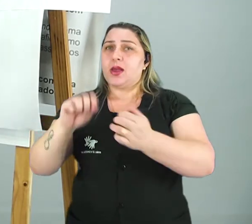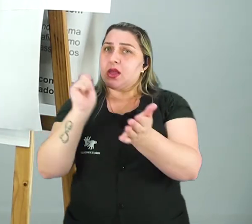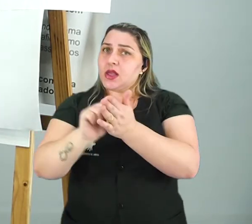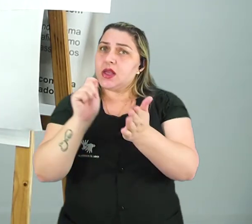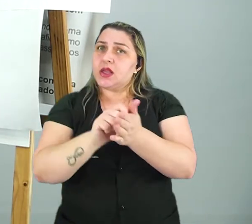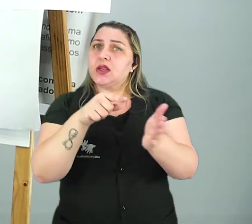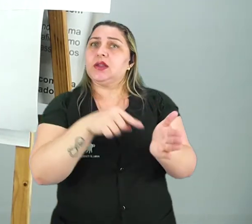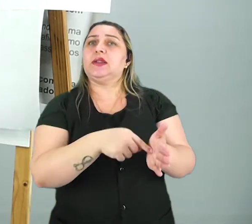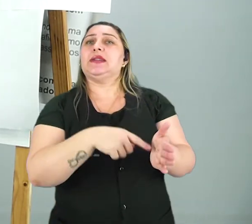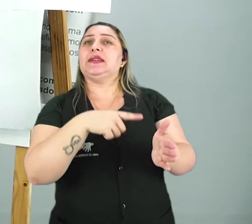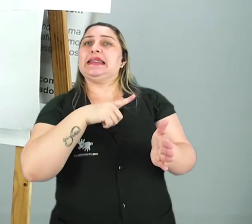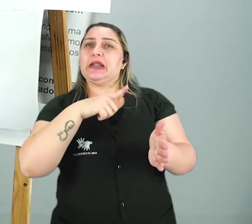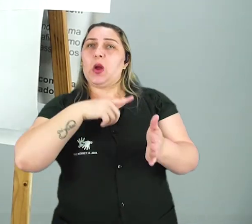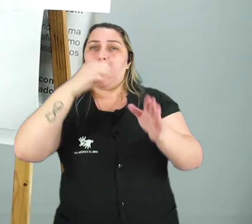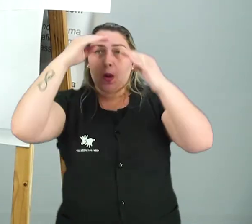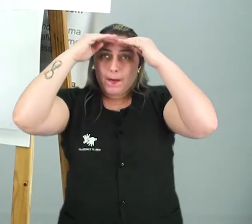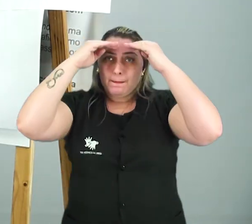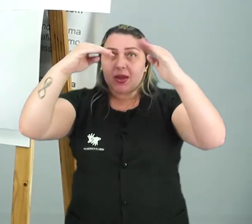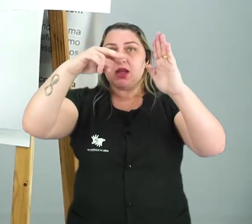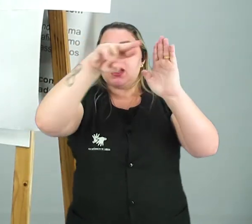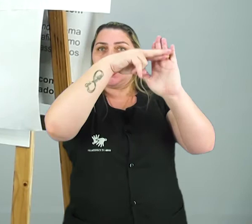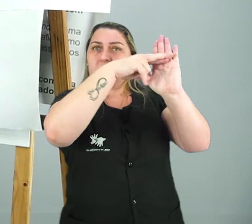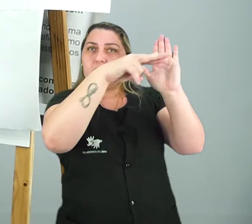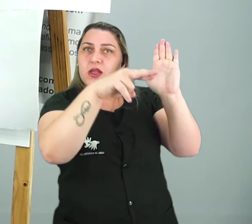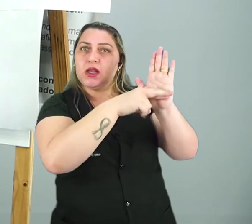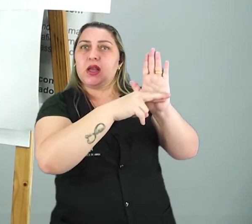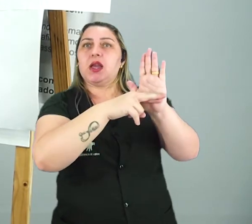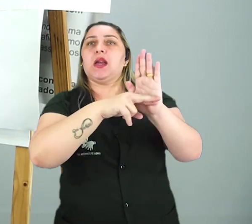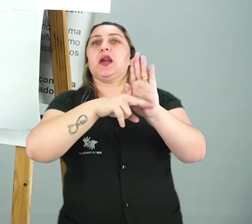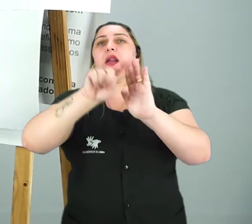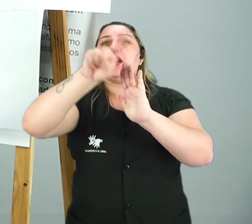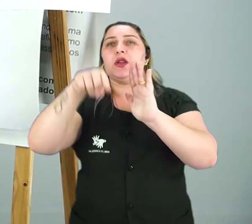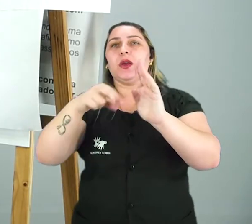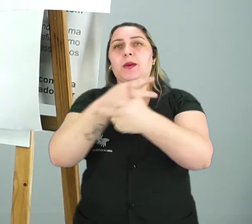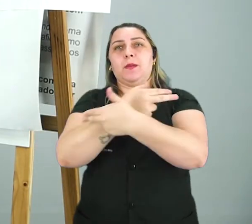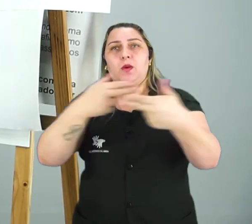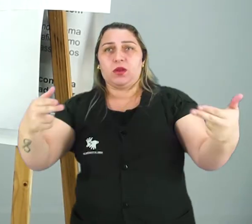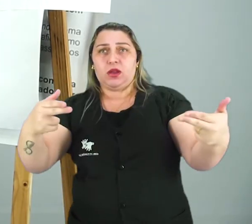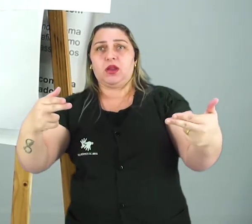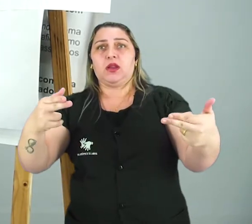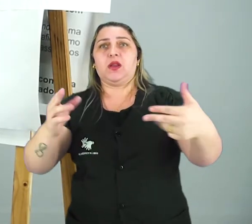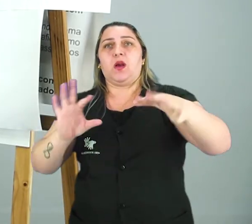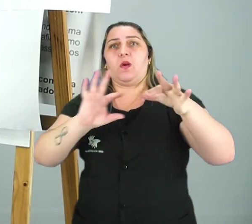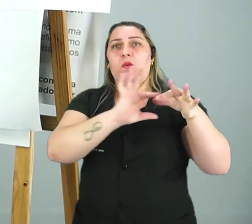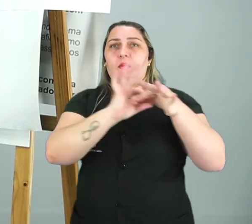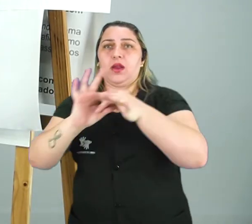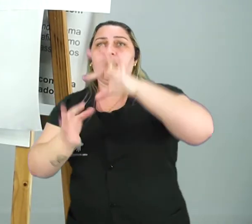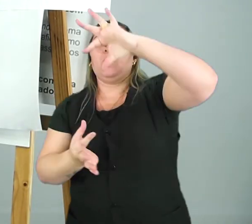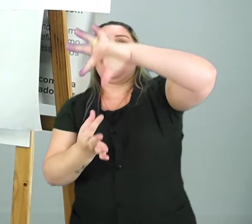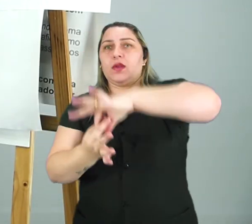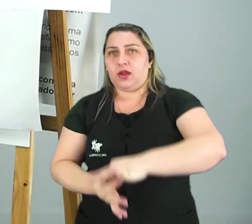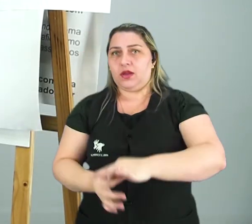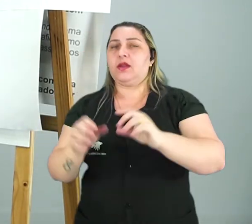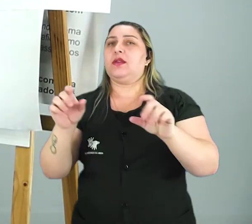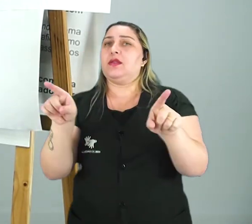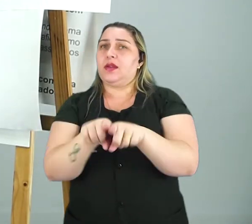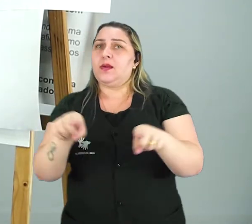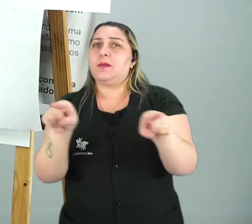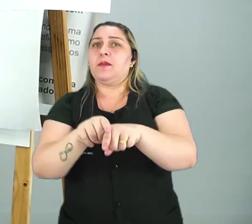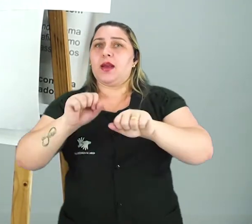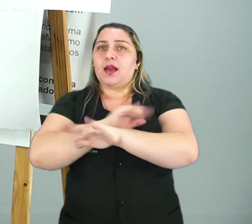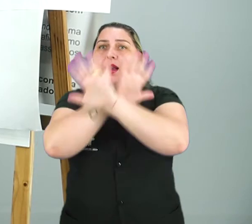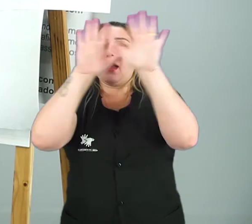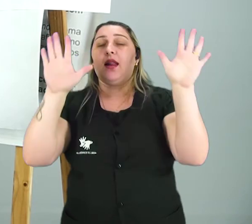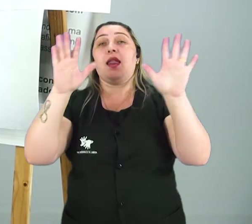escrita, no caso aqui, eu seguir algumas regras de pontuação e colocação das palavras, tá? Para ficar clara a